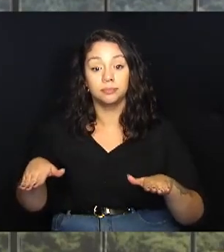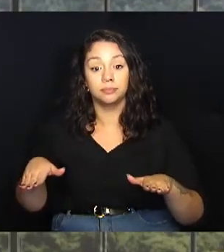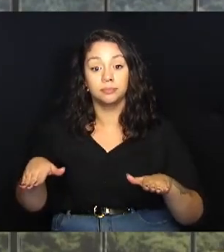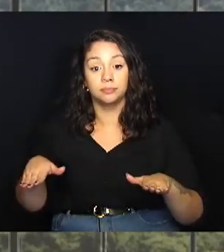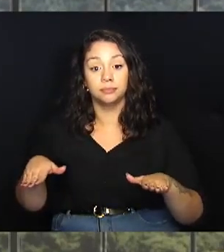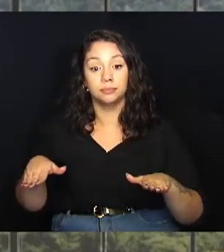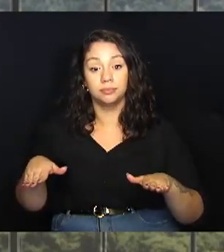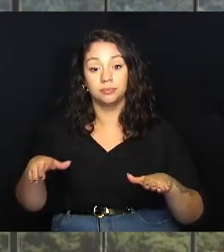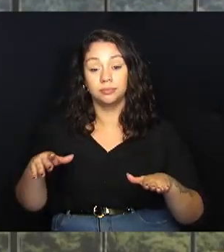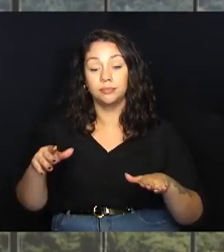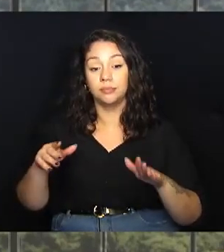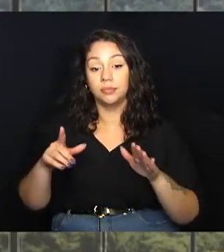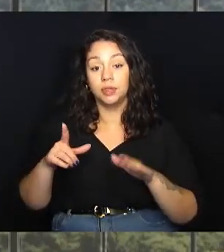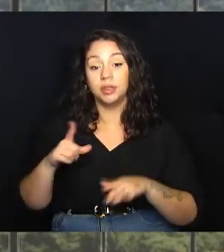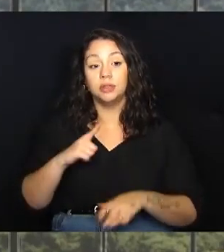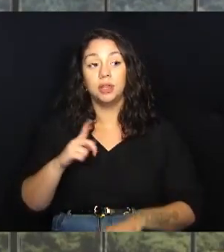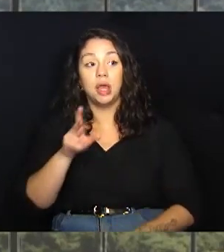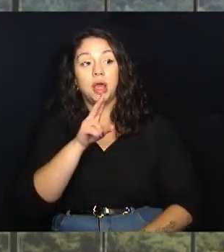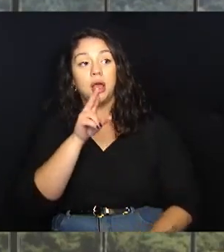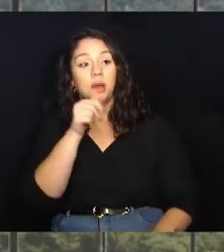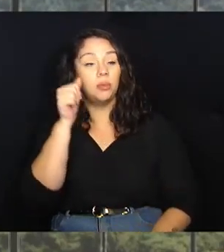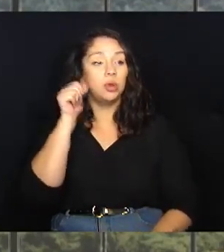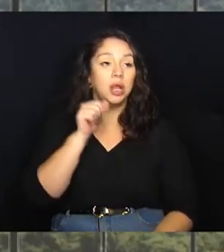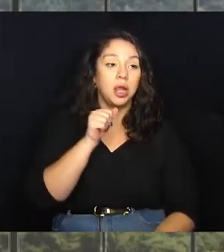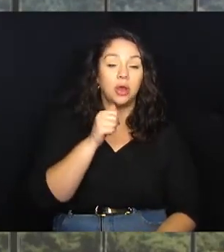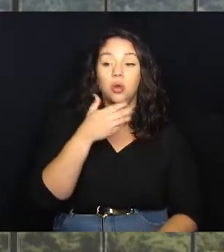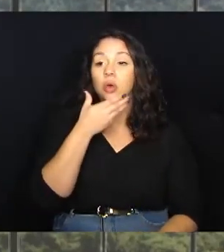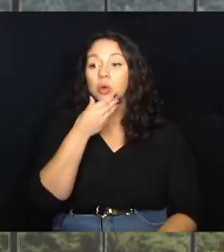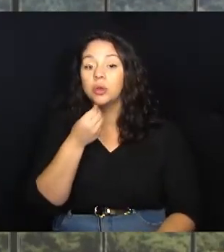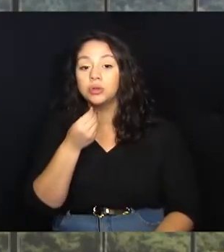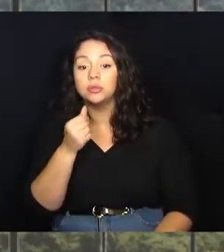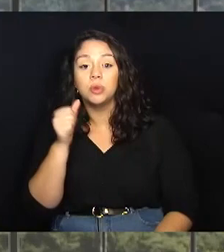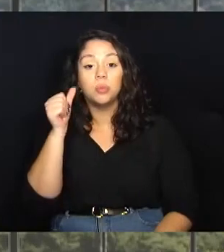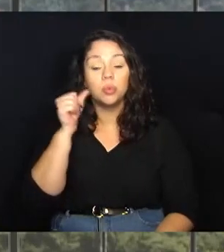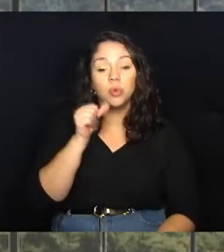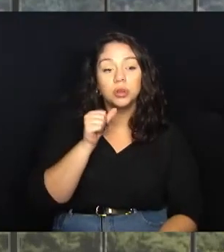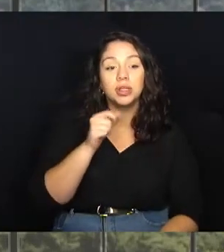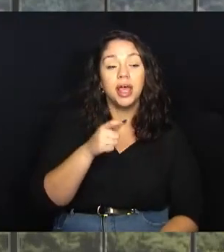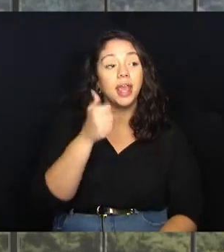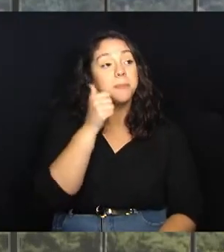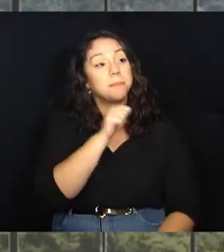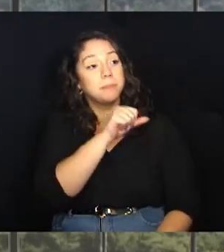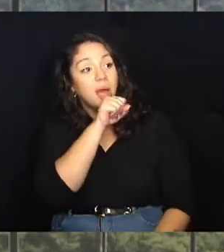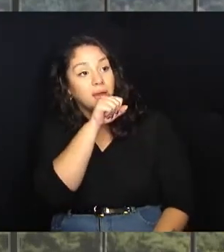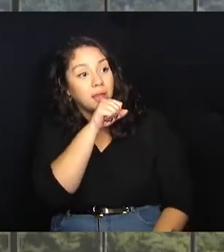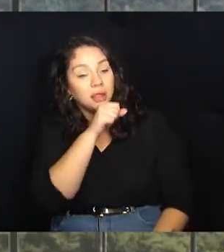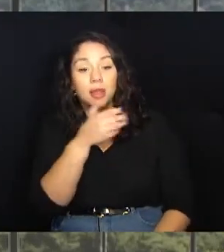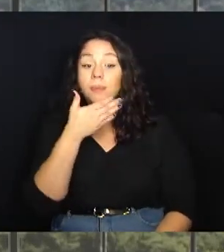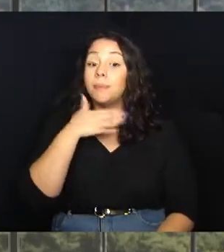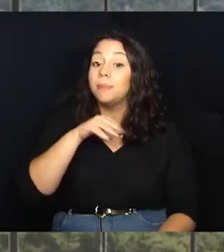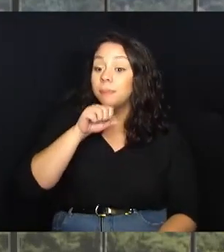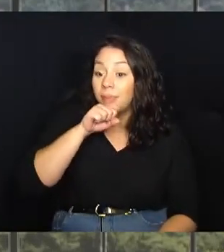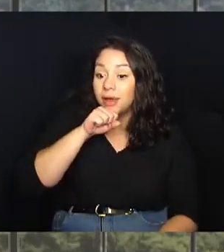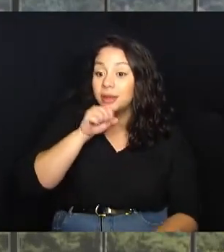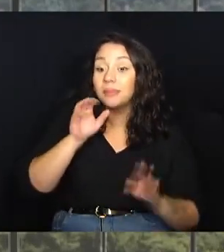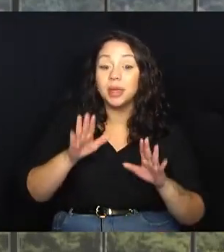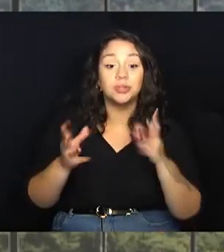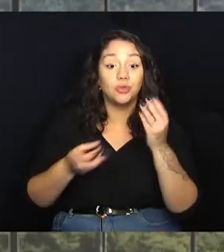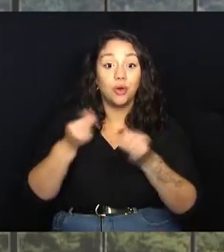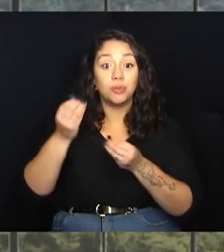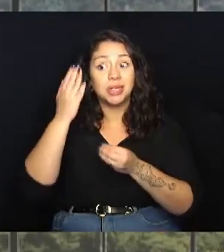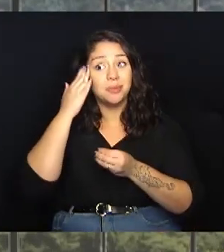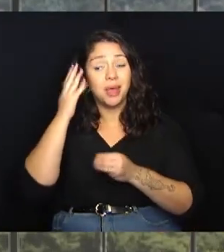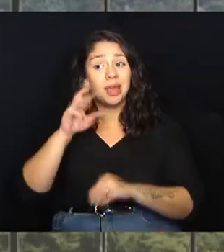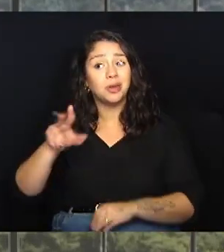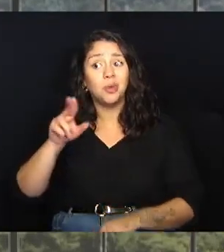aquela mulher, aquele homem, ou aquelas mulheres ou aqueles homens, de mãe e pai. Mas como que ela vai saber que agora eles não são